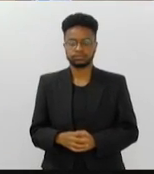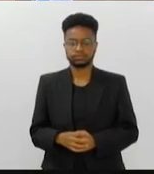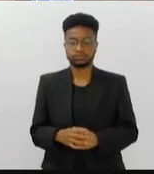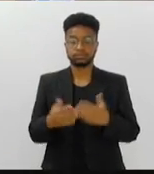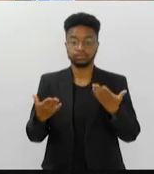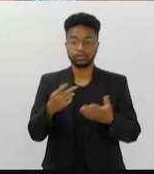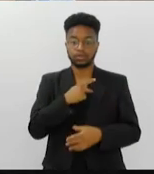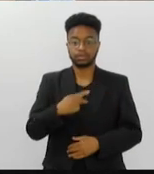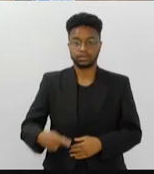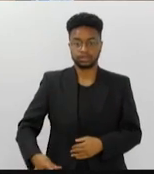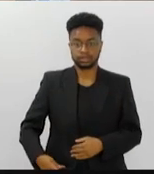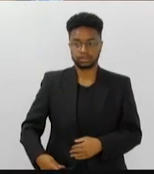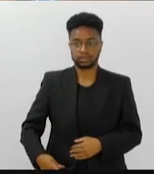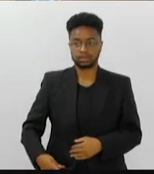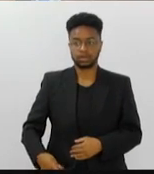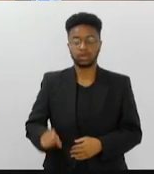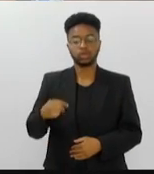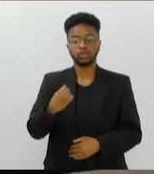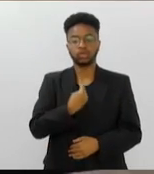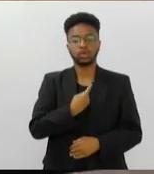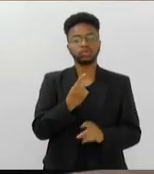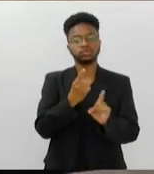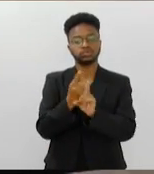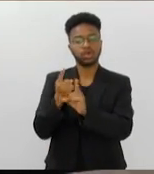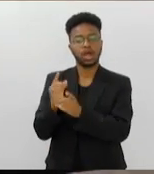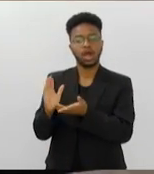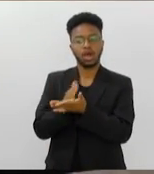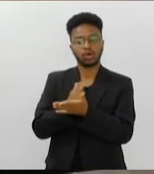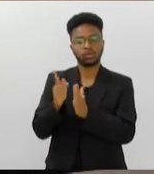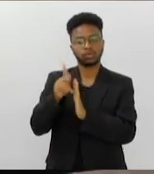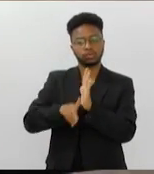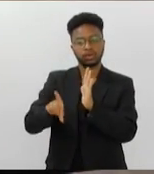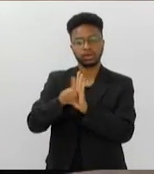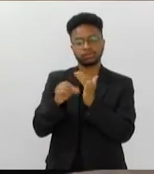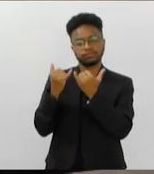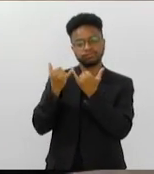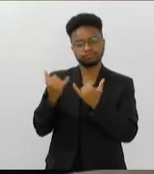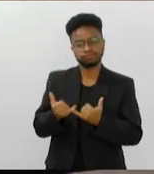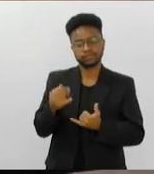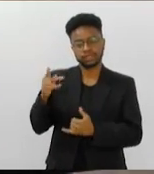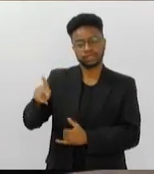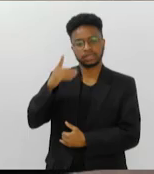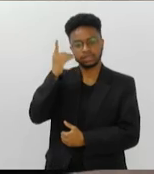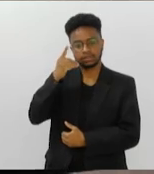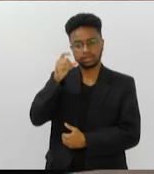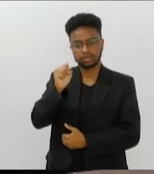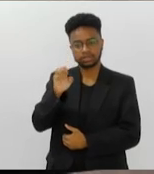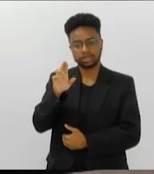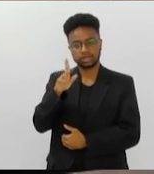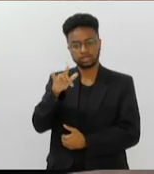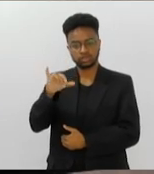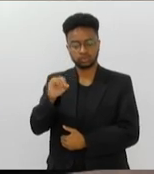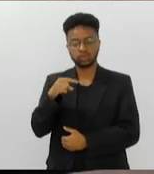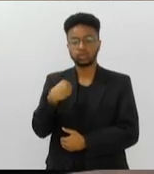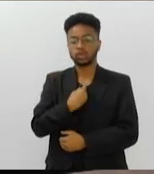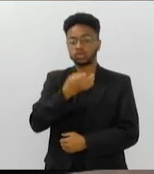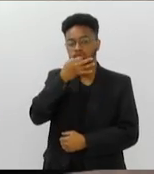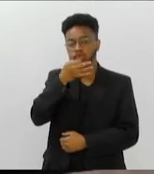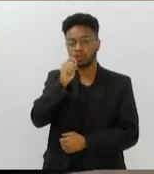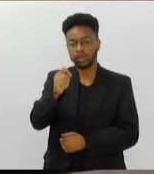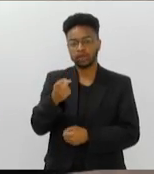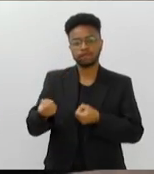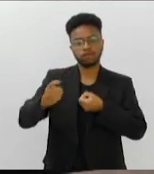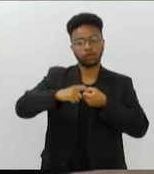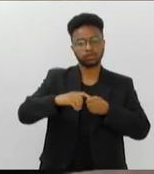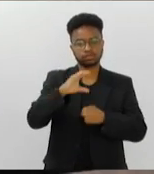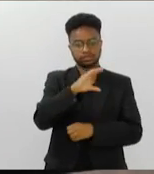Presidente, nós identificamos alguns projetos bem semelhantes a esse, o deputado Sérgio Fernandes. Então, a nossa sugestão é remeter novamente à